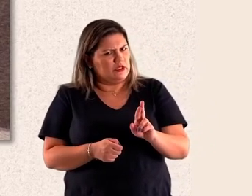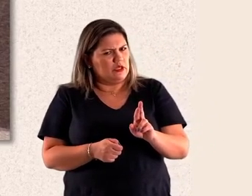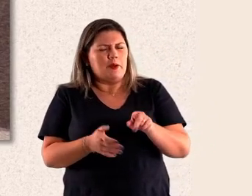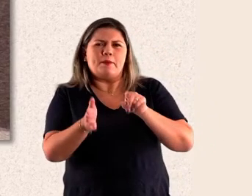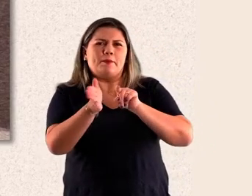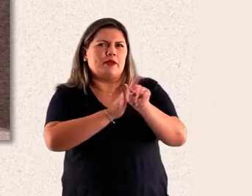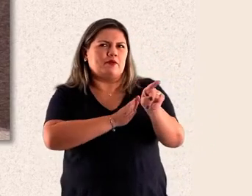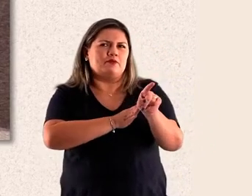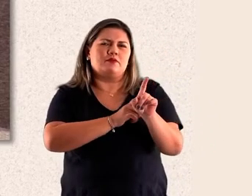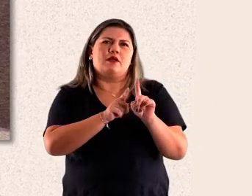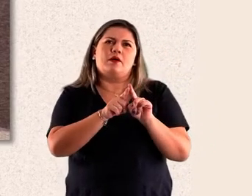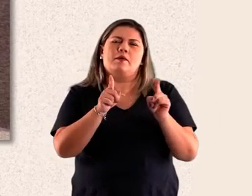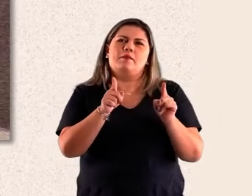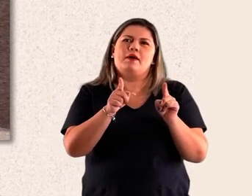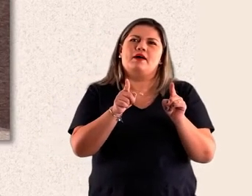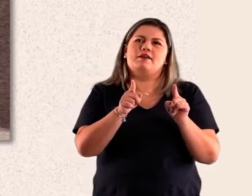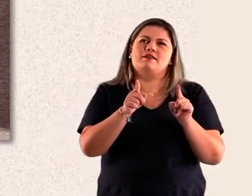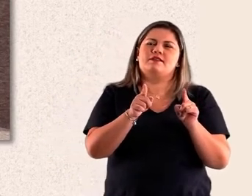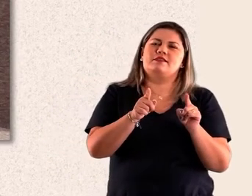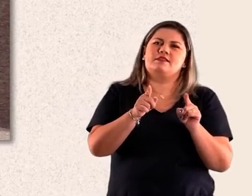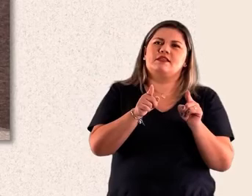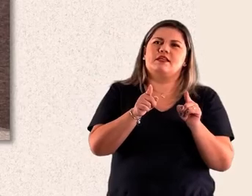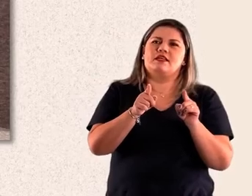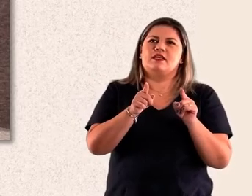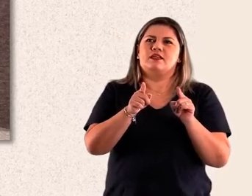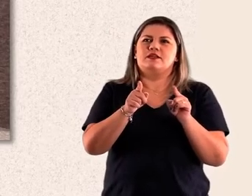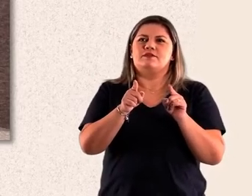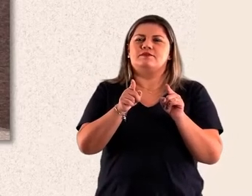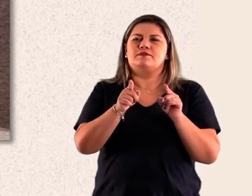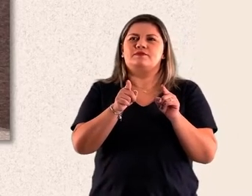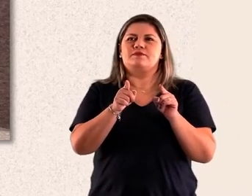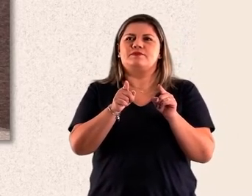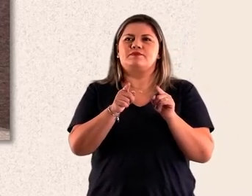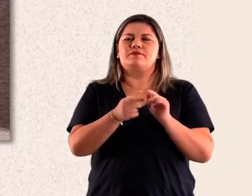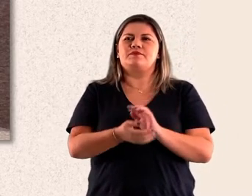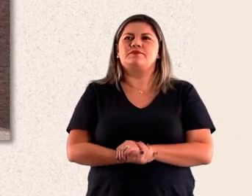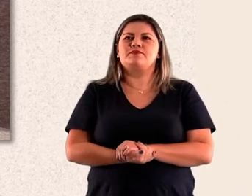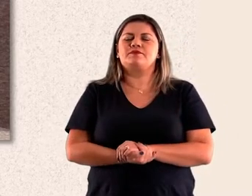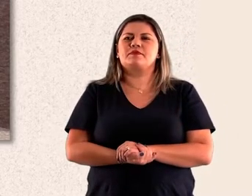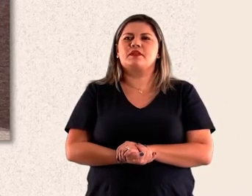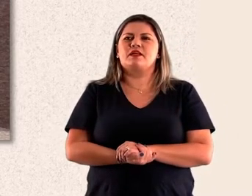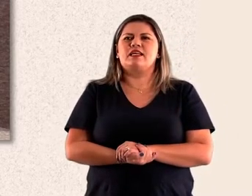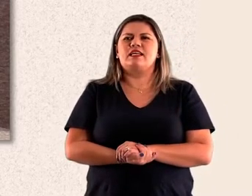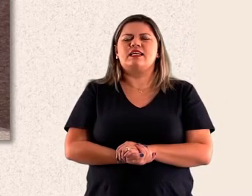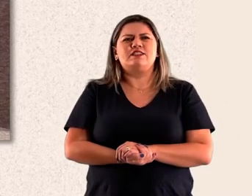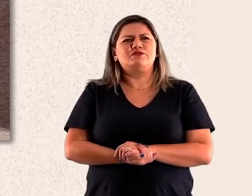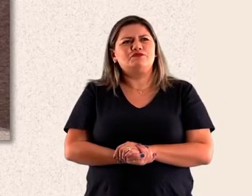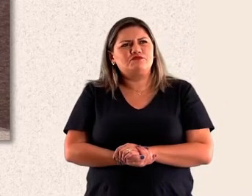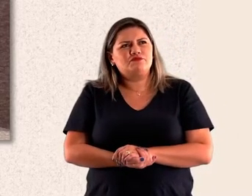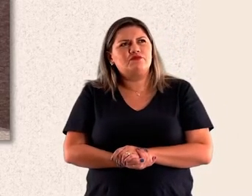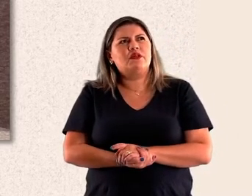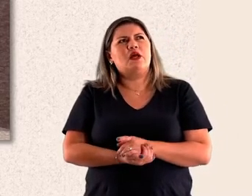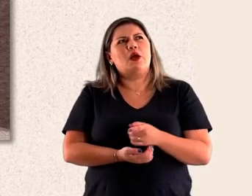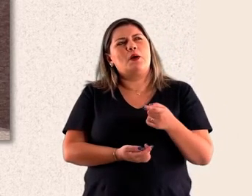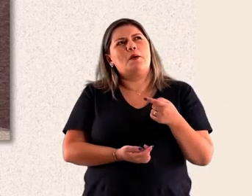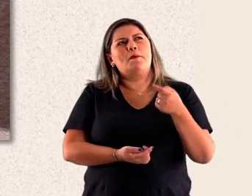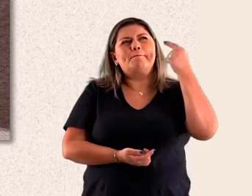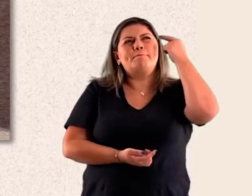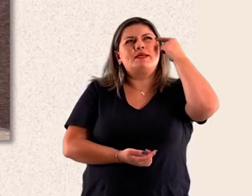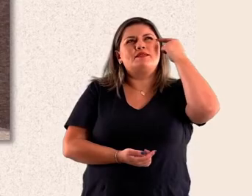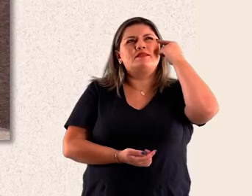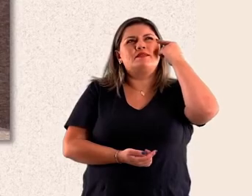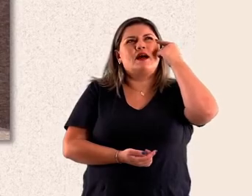mas é é e esse foi um grande fator de frustração